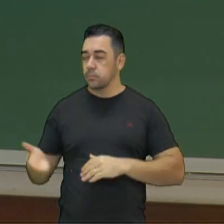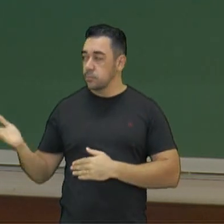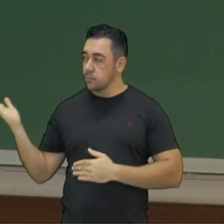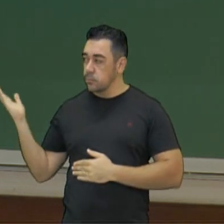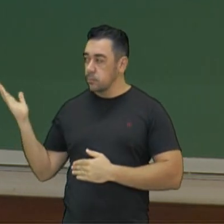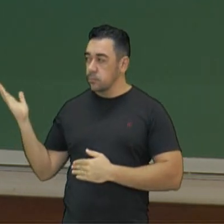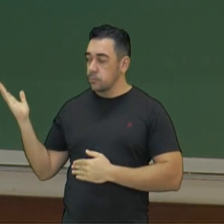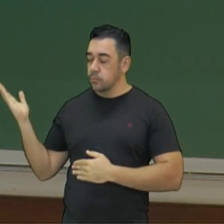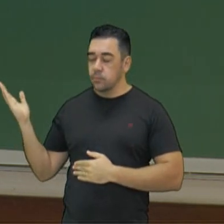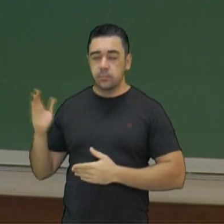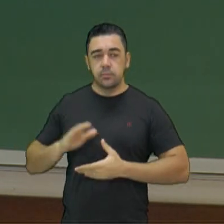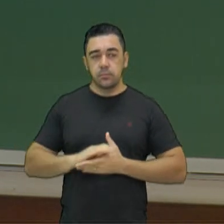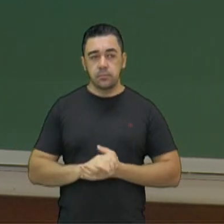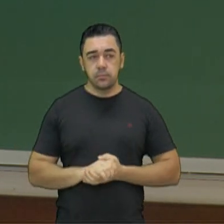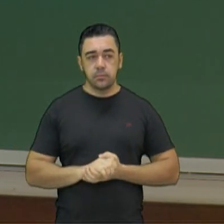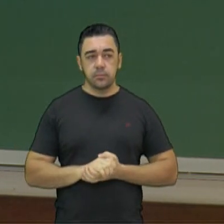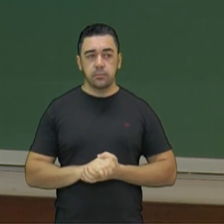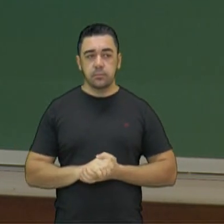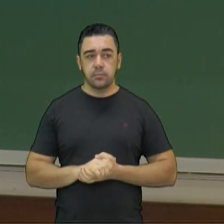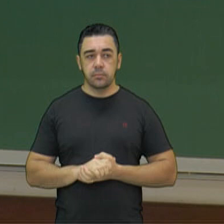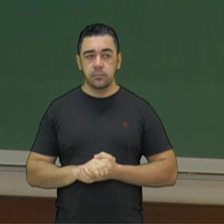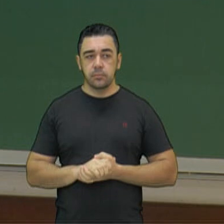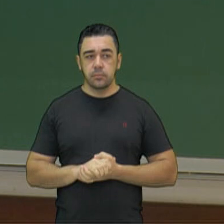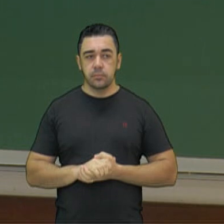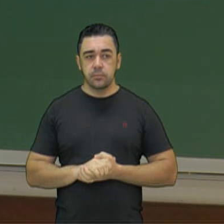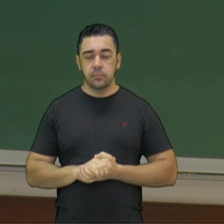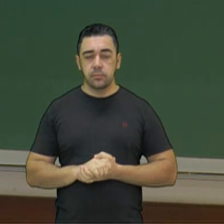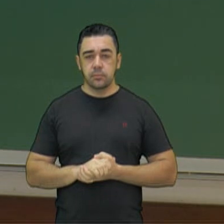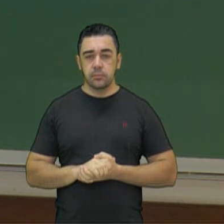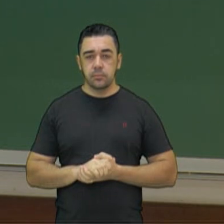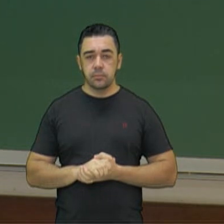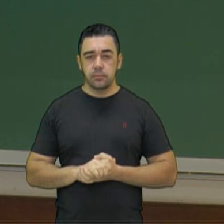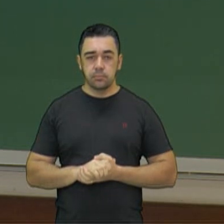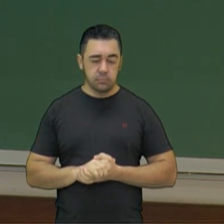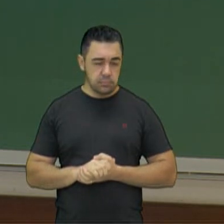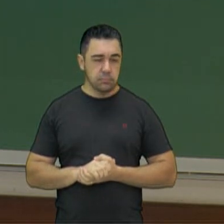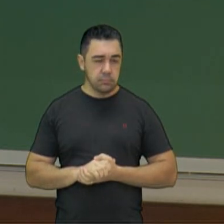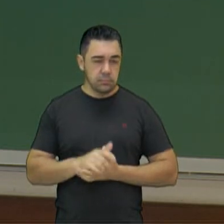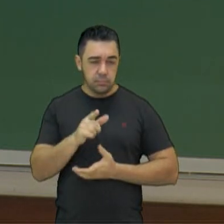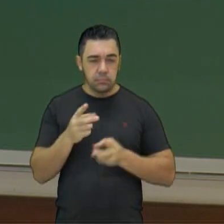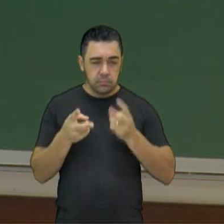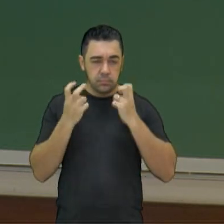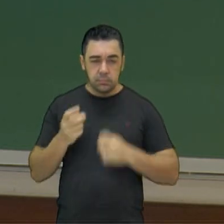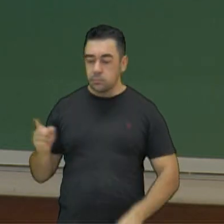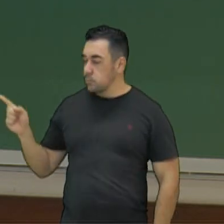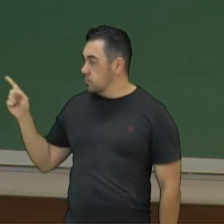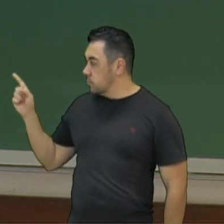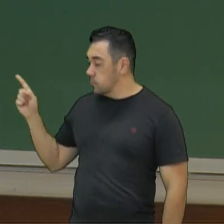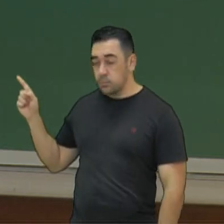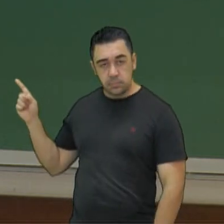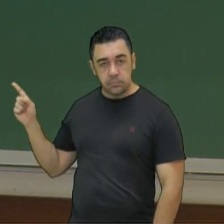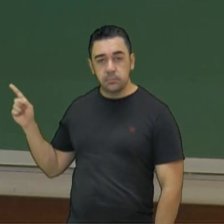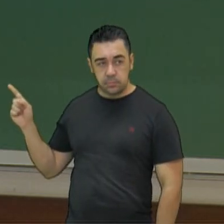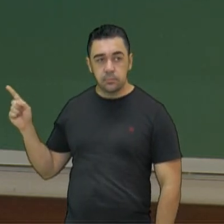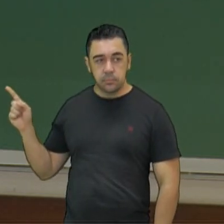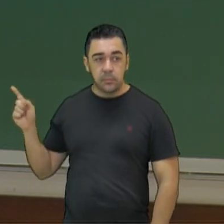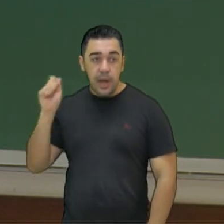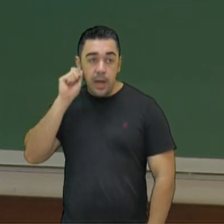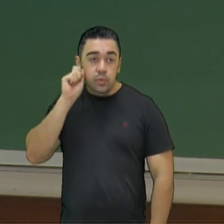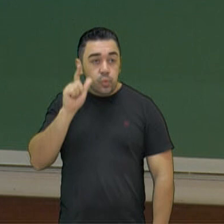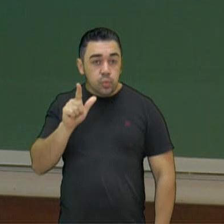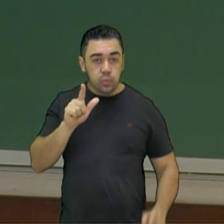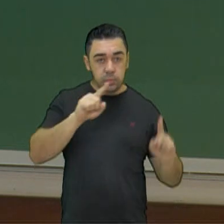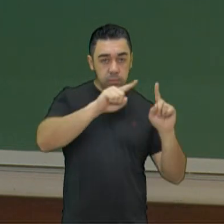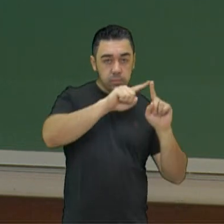15. 5 vezes menos 4i, menos 20i. Reparem que eu deixei a flechinha em azul